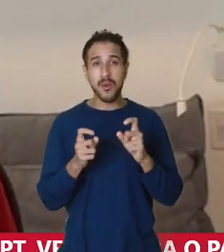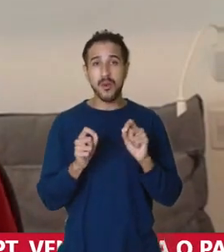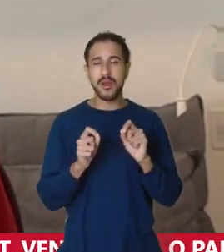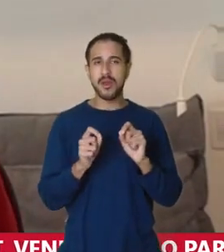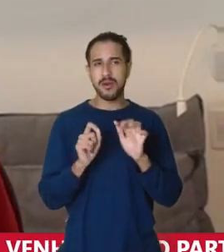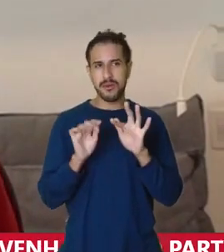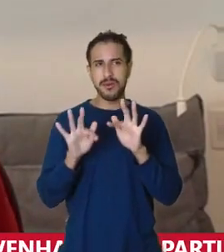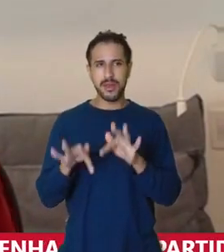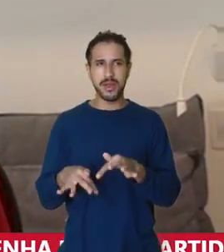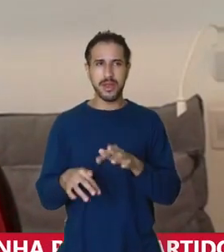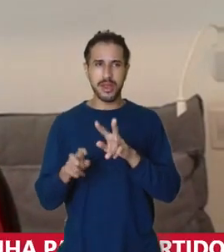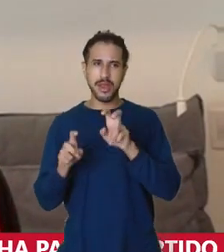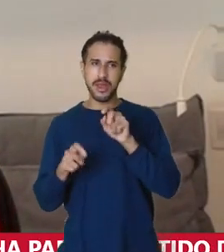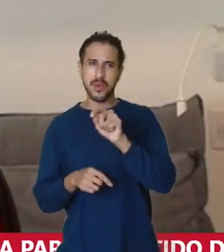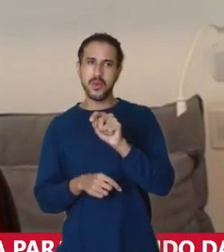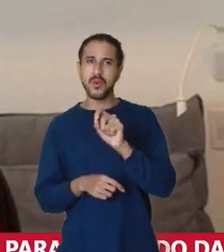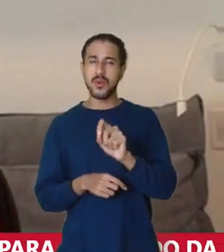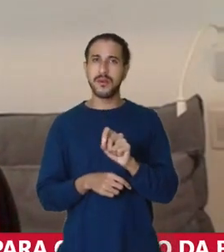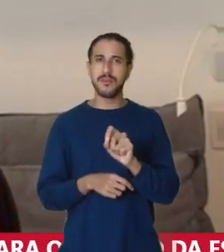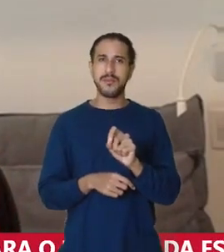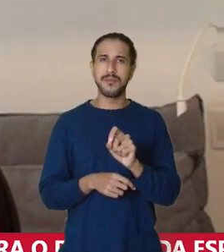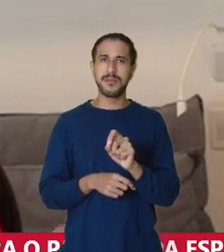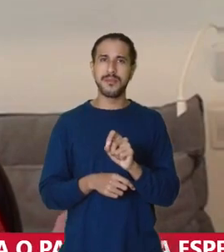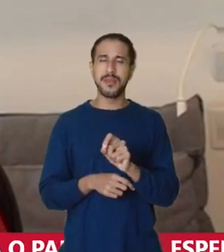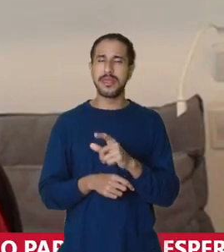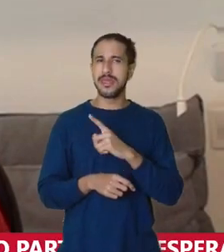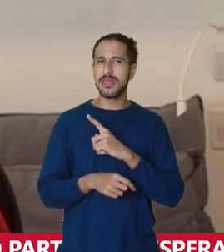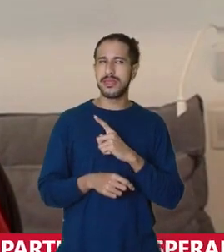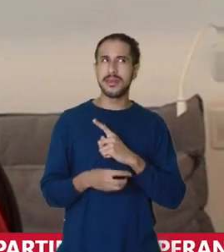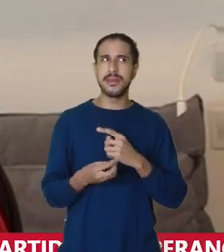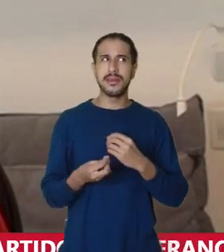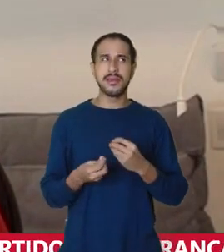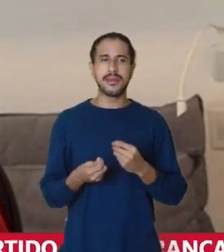fecho com isso, é que há